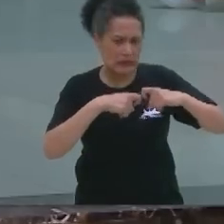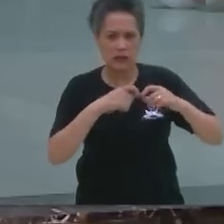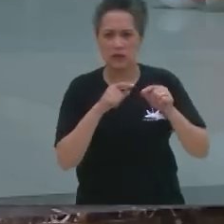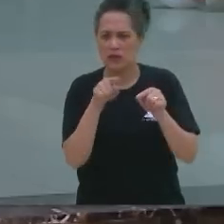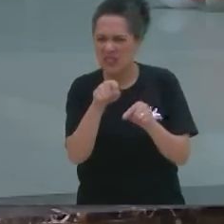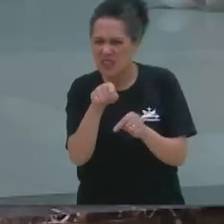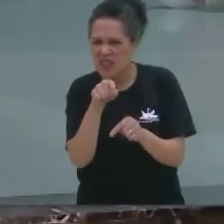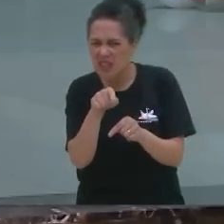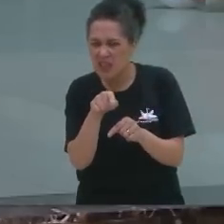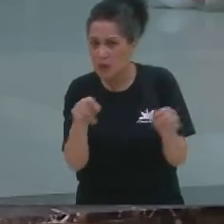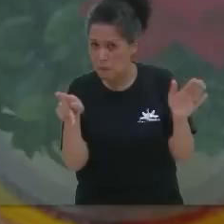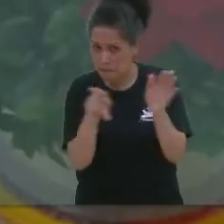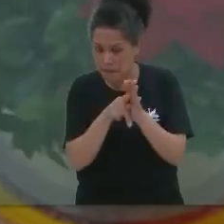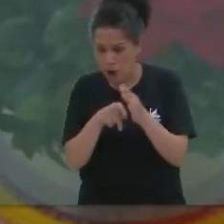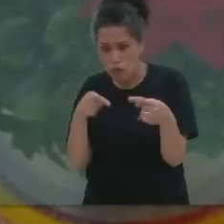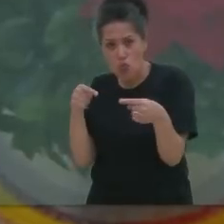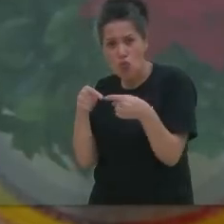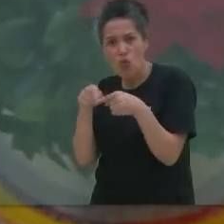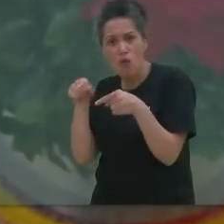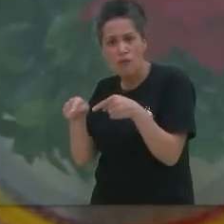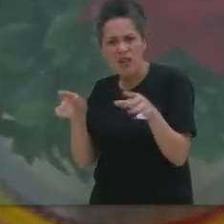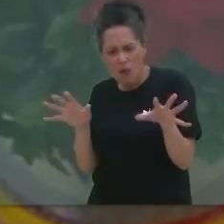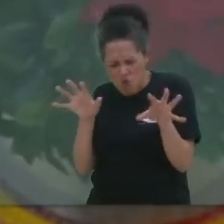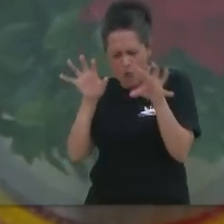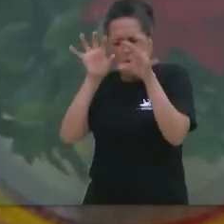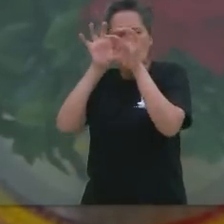isso são ações das trevas.